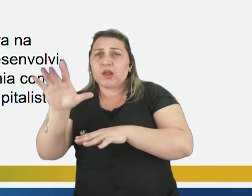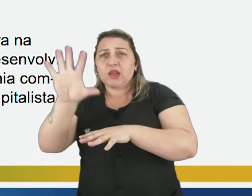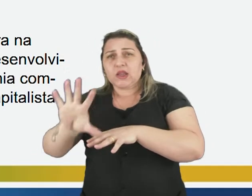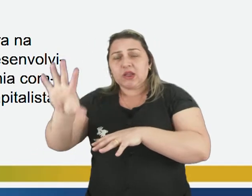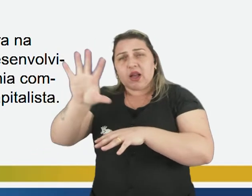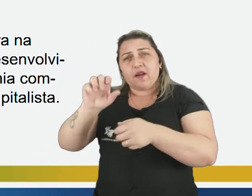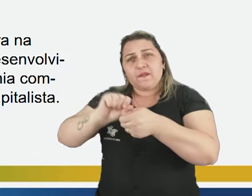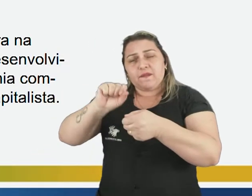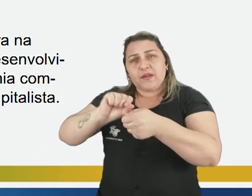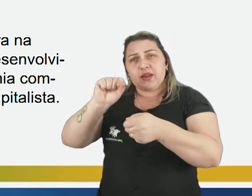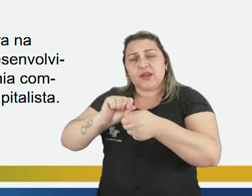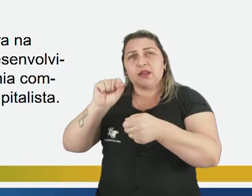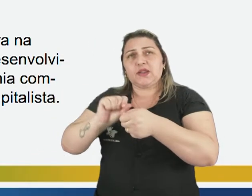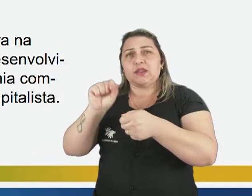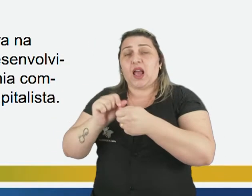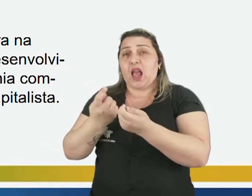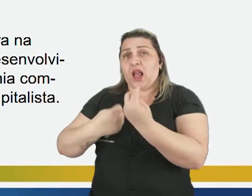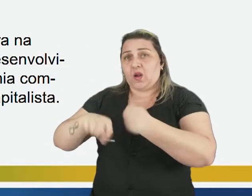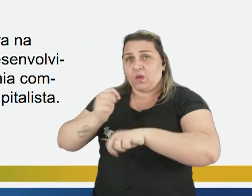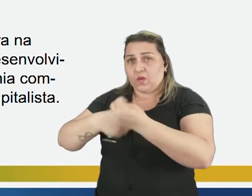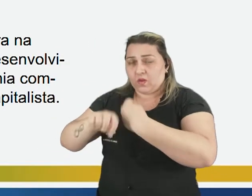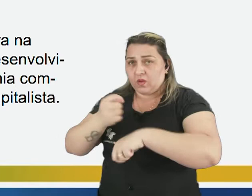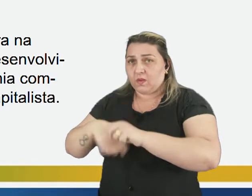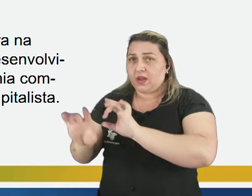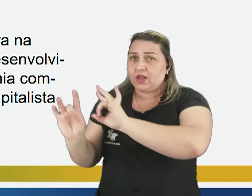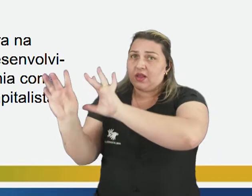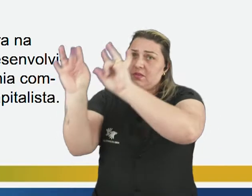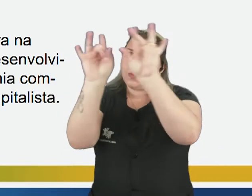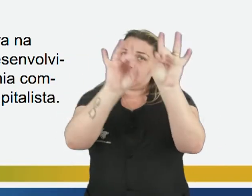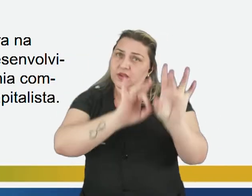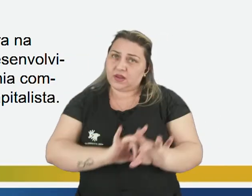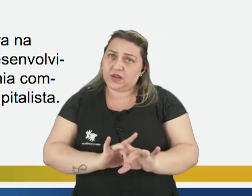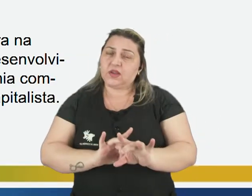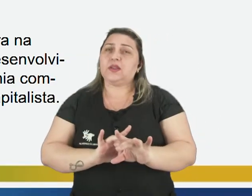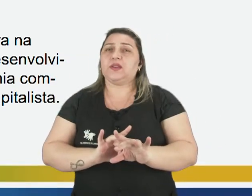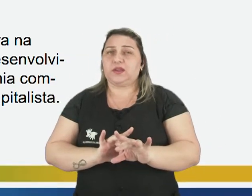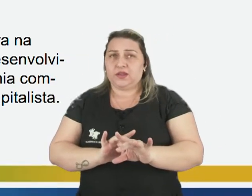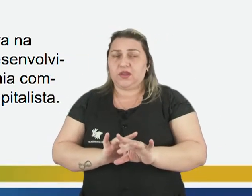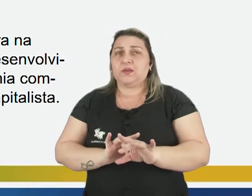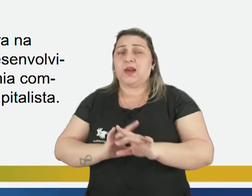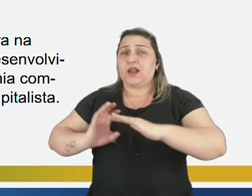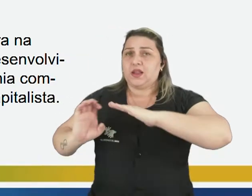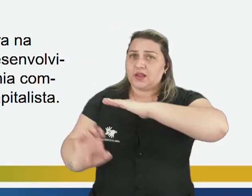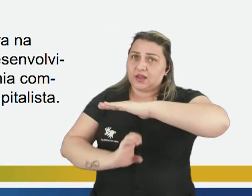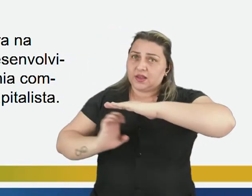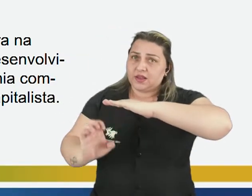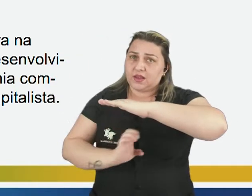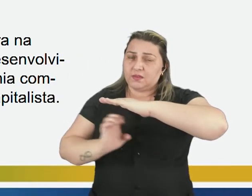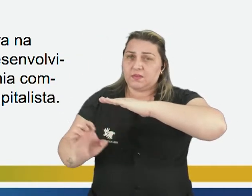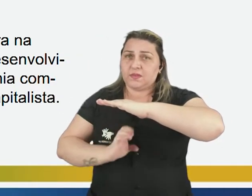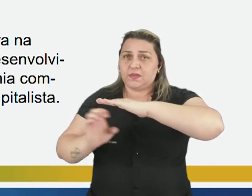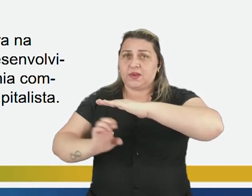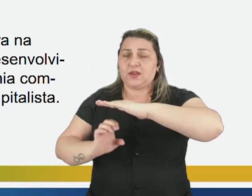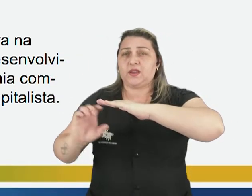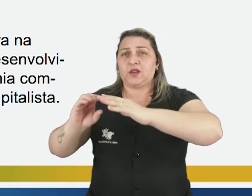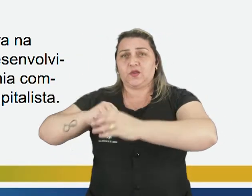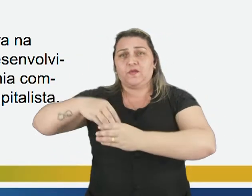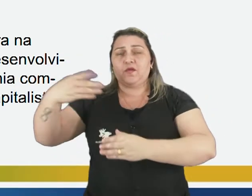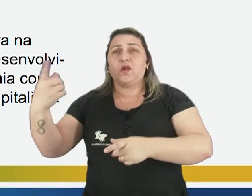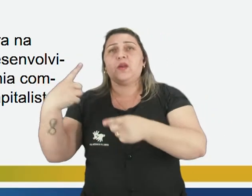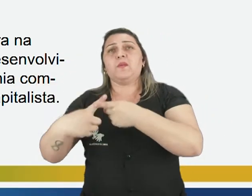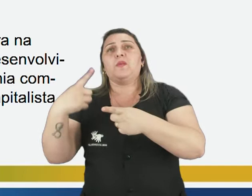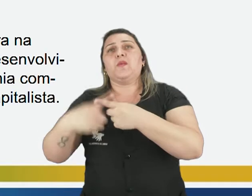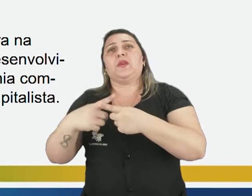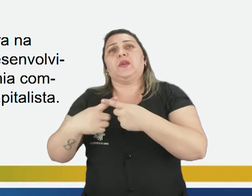foram criadas zonas econômicas especiais, atrativas para as empresas transnacionais por causa